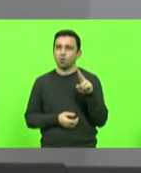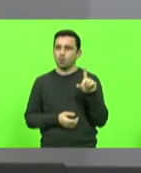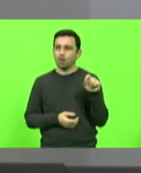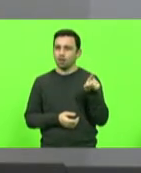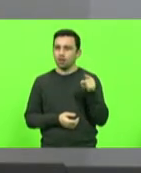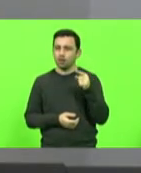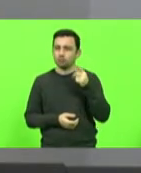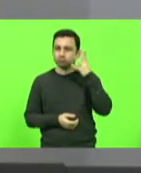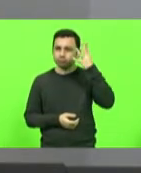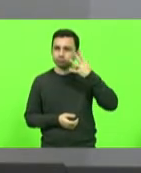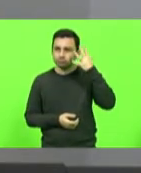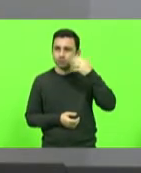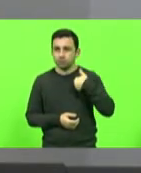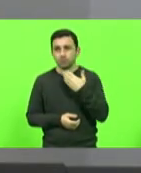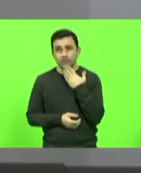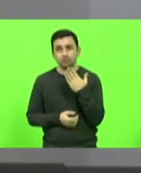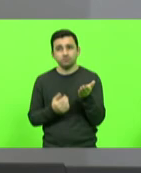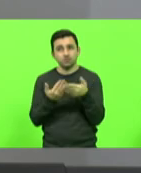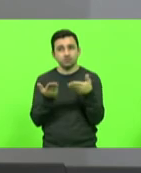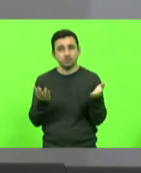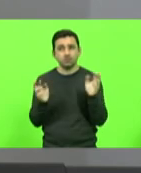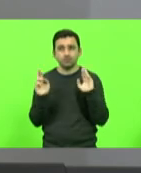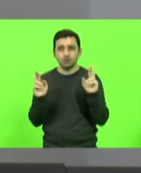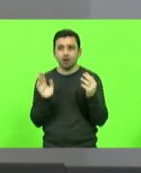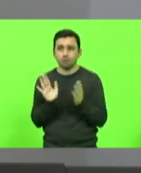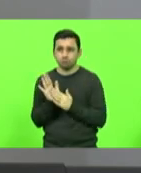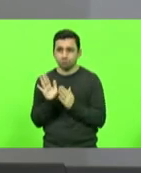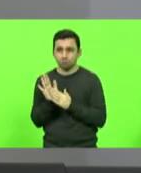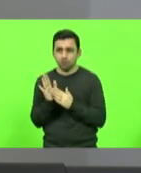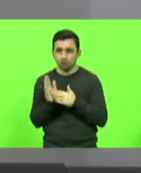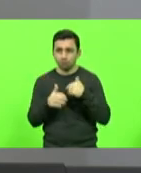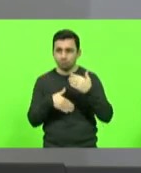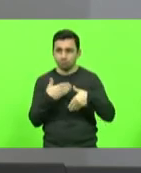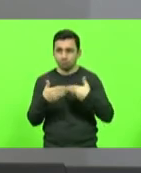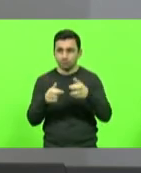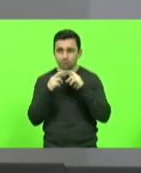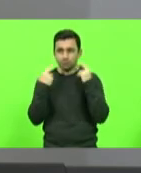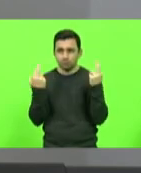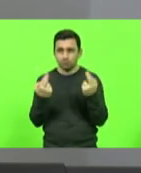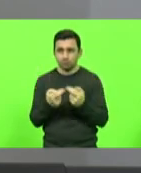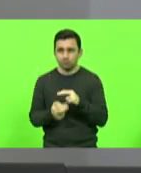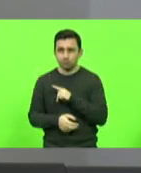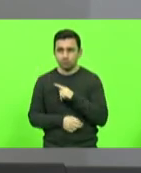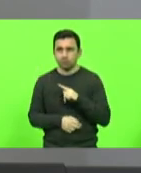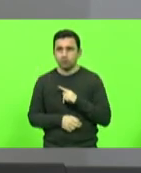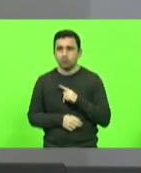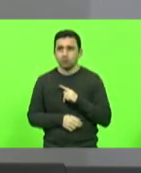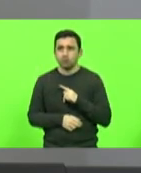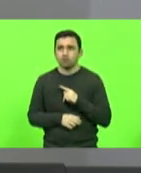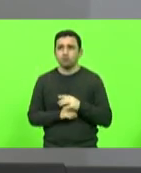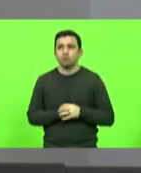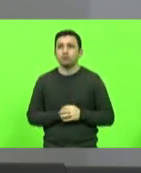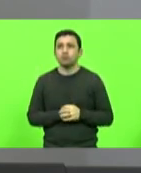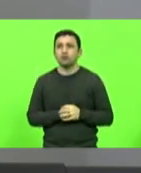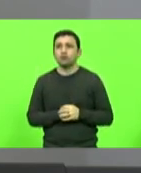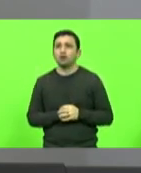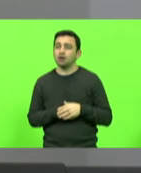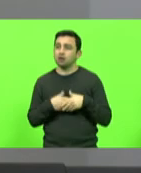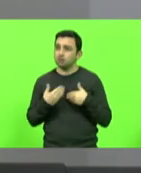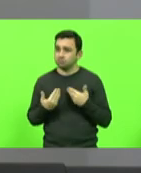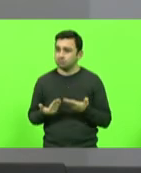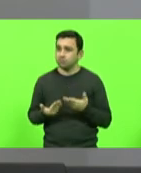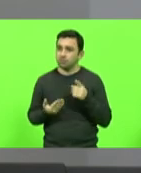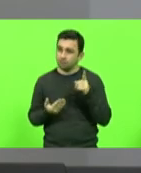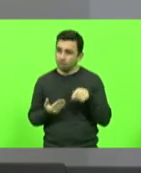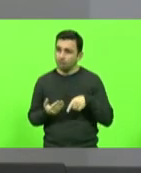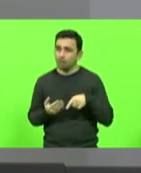que quem desejar propor encaminhamentos da audiência, uma audiência pública, ela o caráter